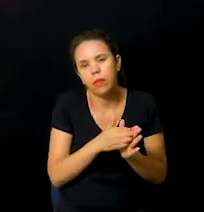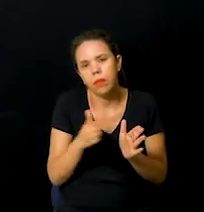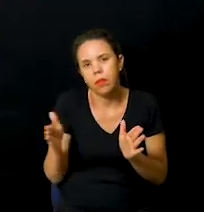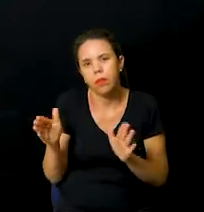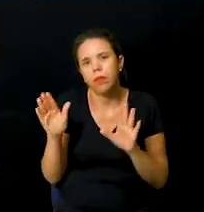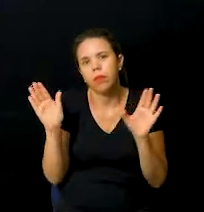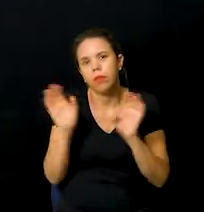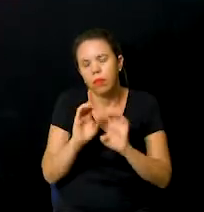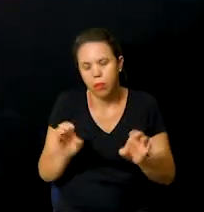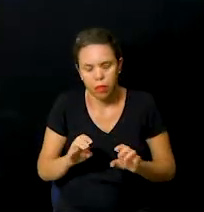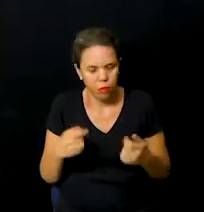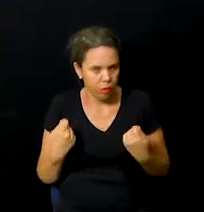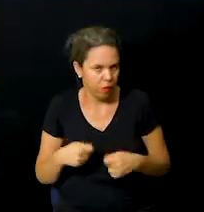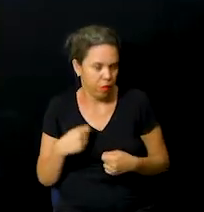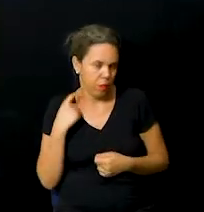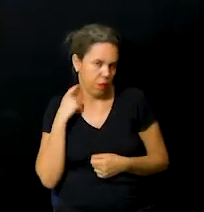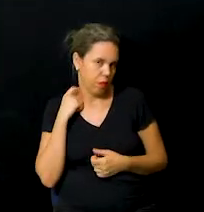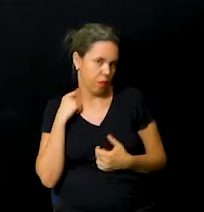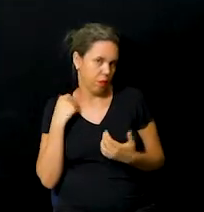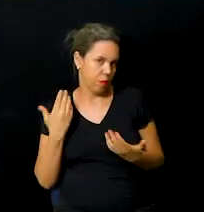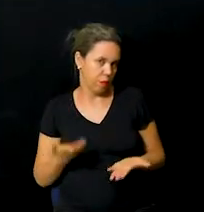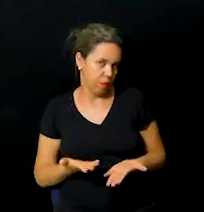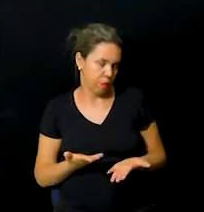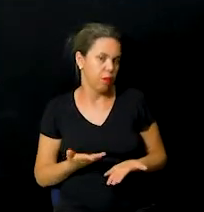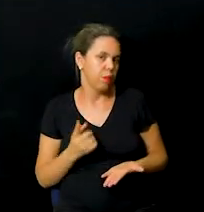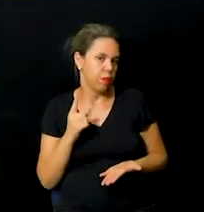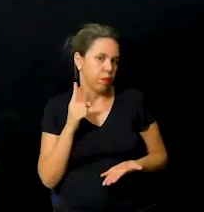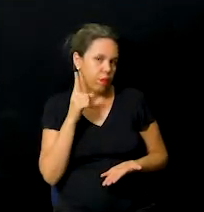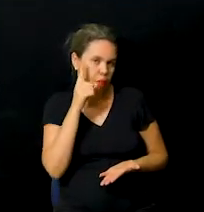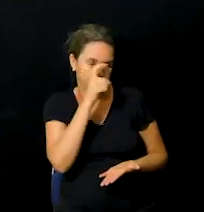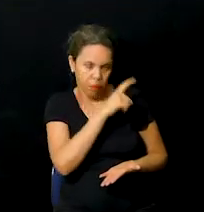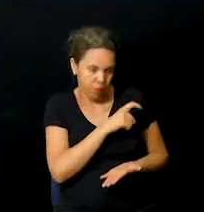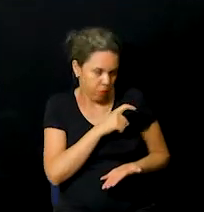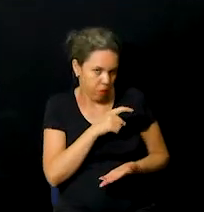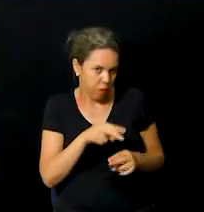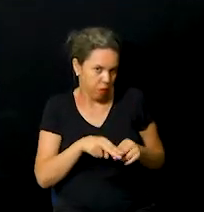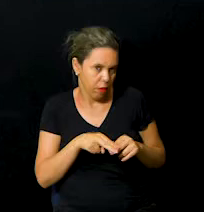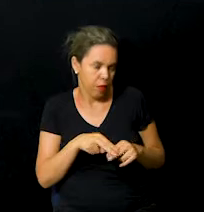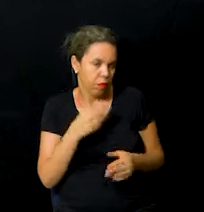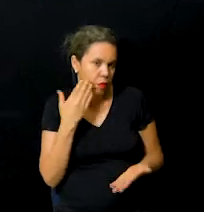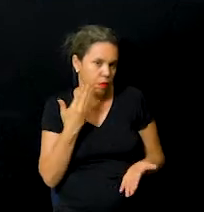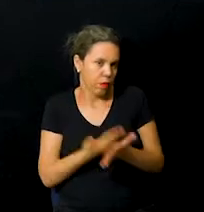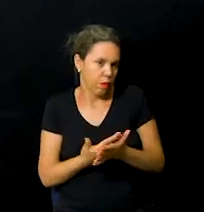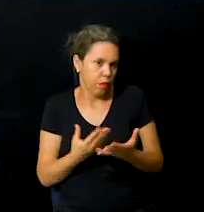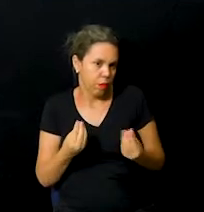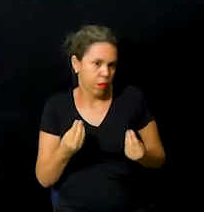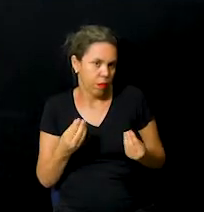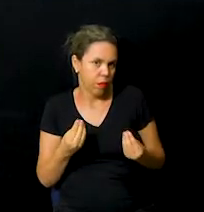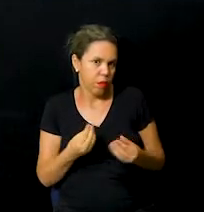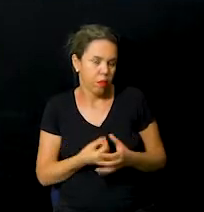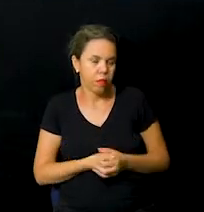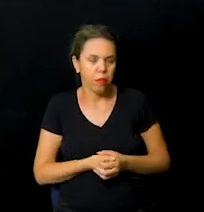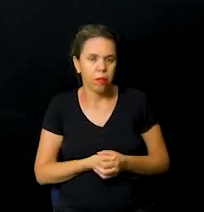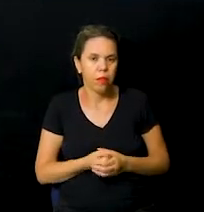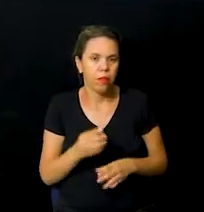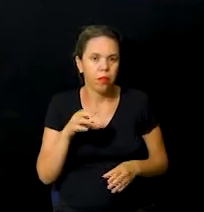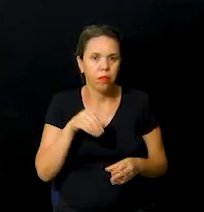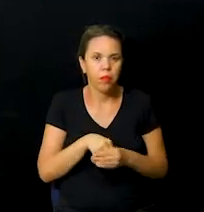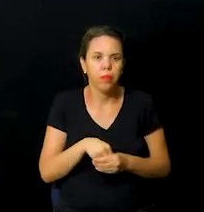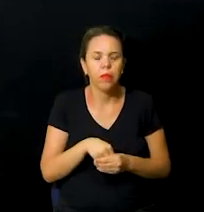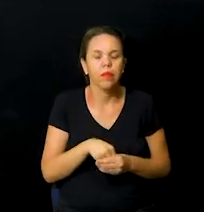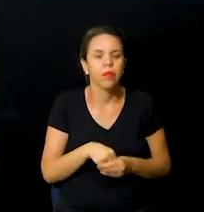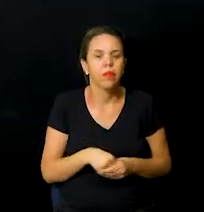toda uma estrutura que precisa ser montada. Então, é desafiador, e por isso que eu acredito muito,